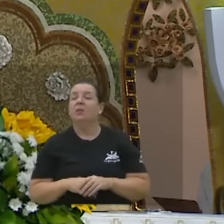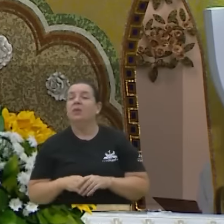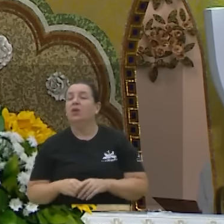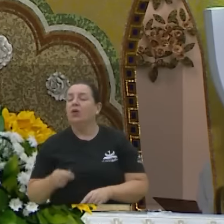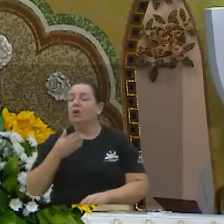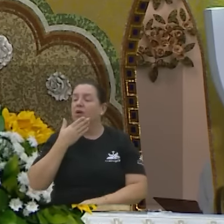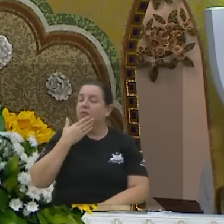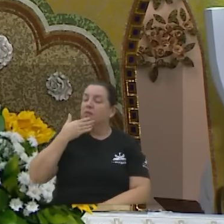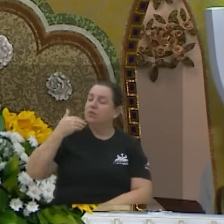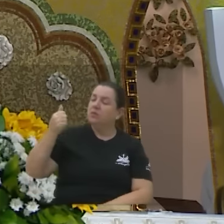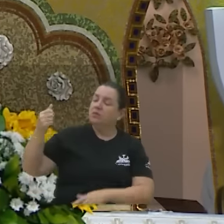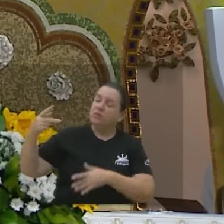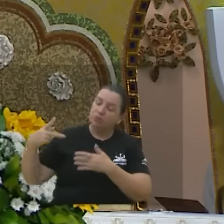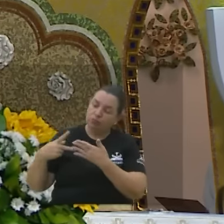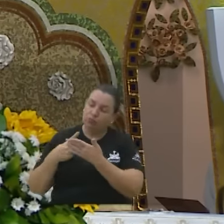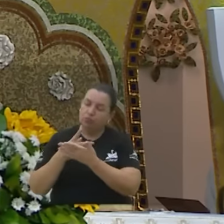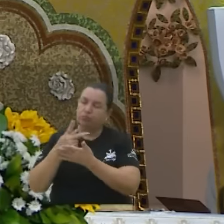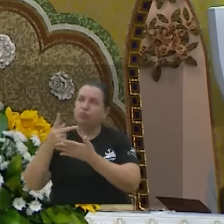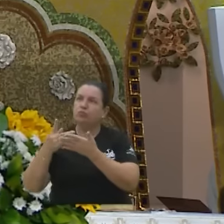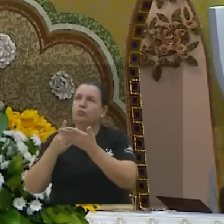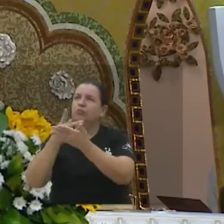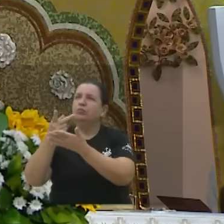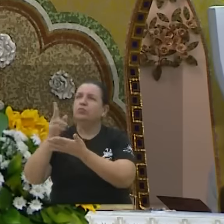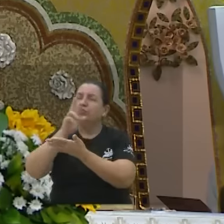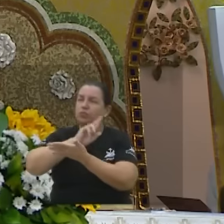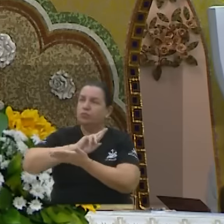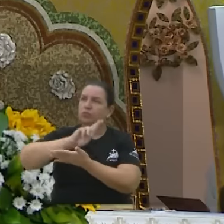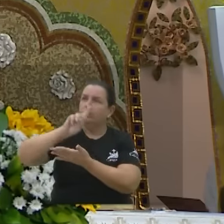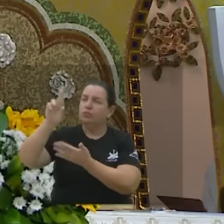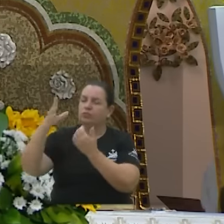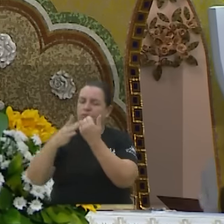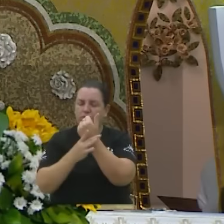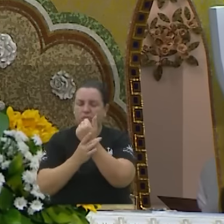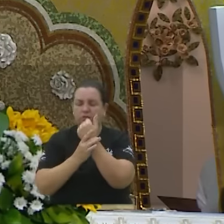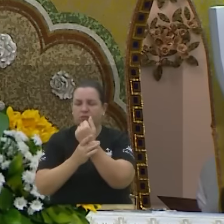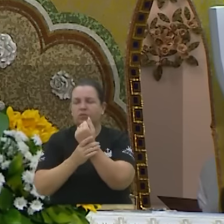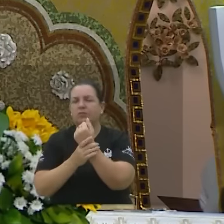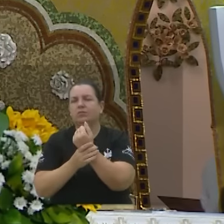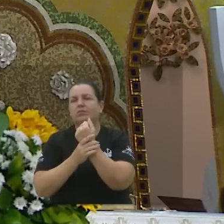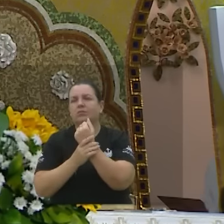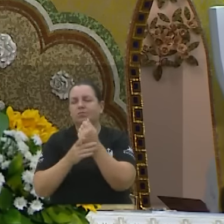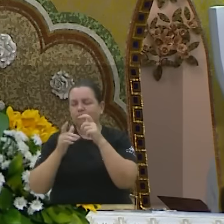É melhor buscar refúgio no Senhor